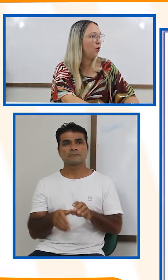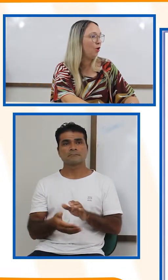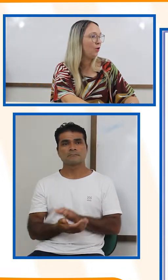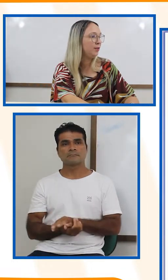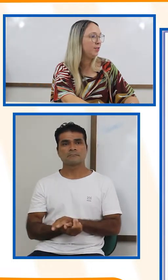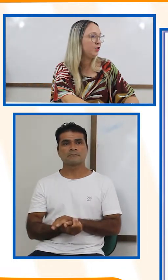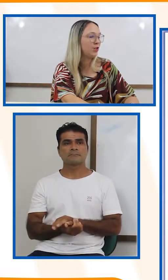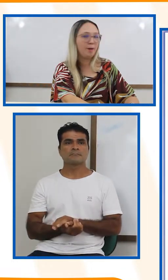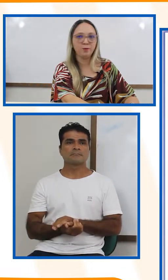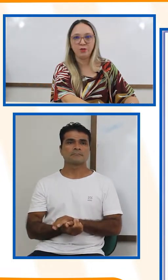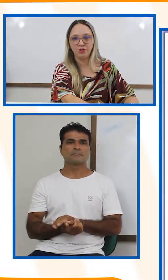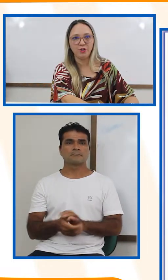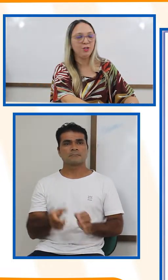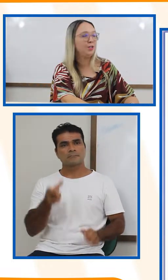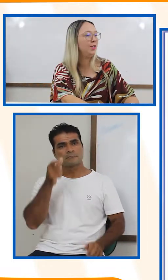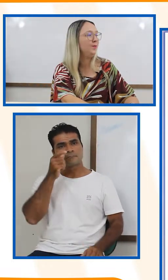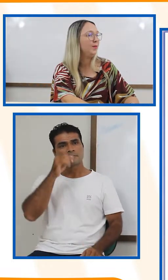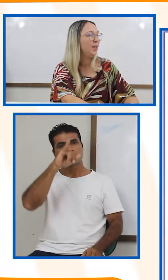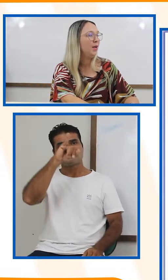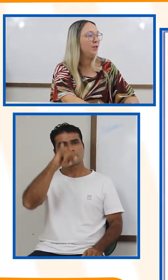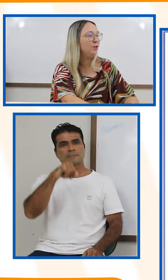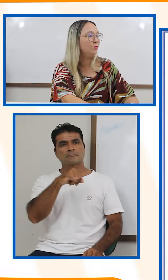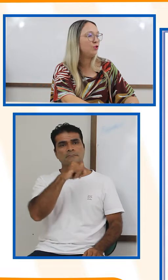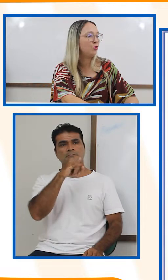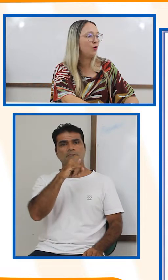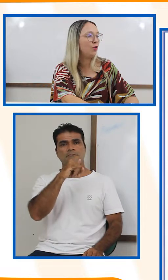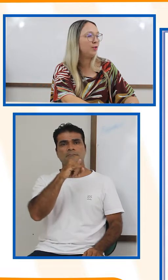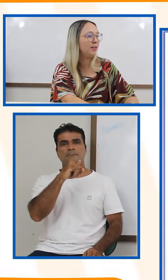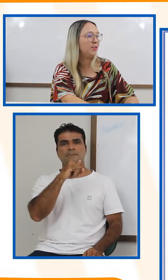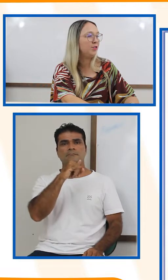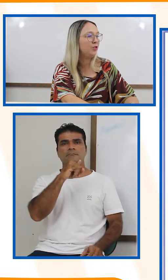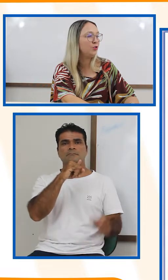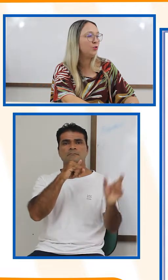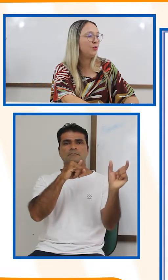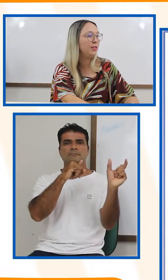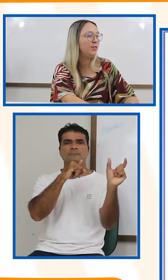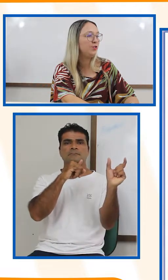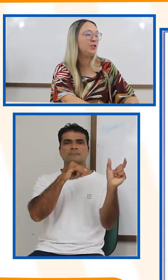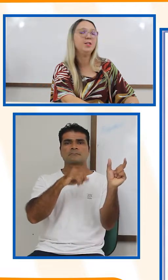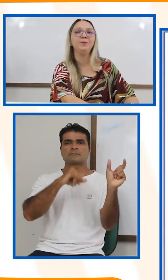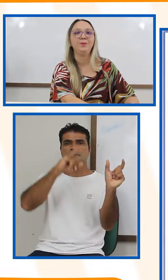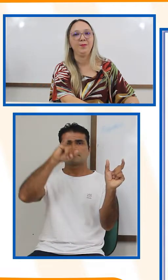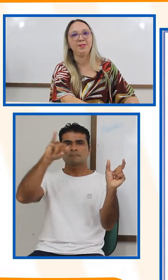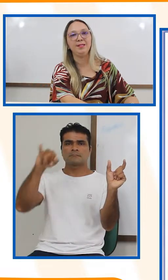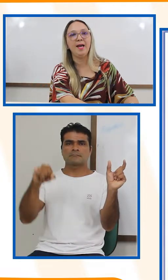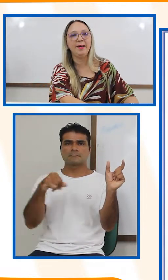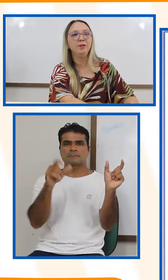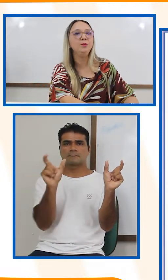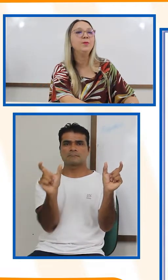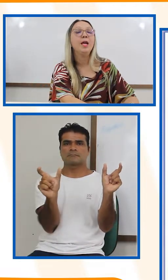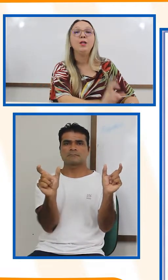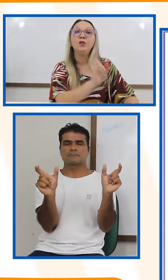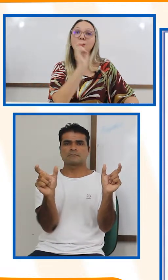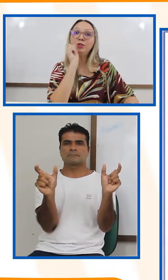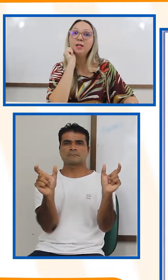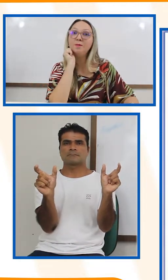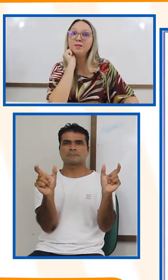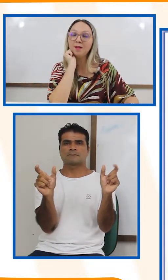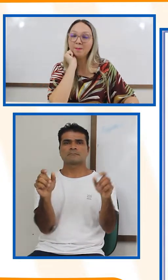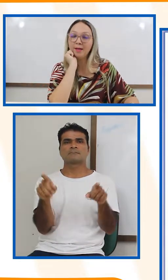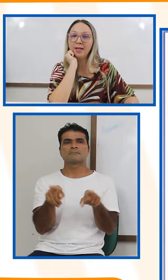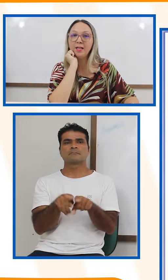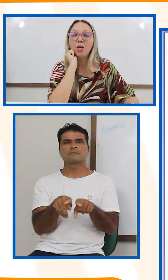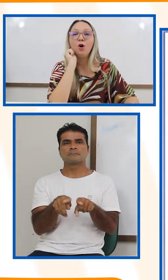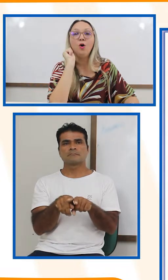J de jabuti e o J de juriti, certo? Nós